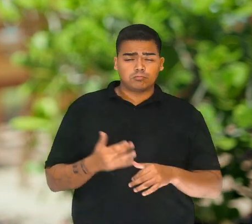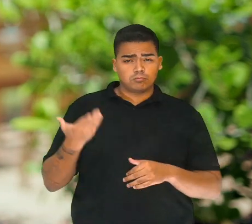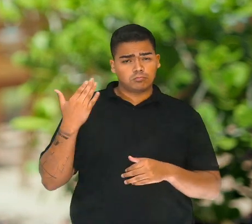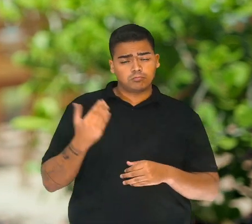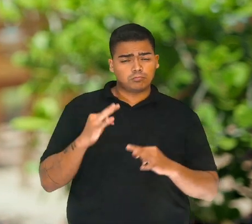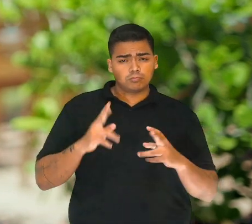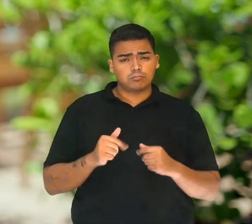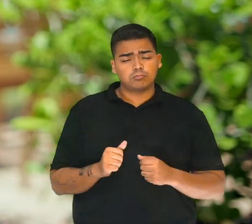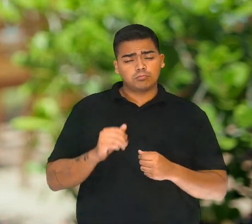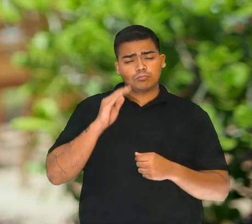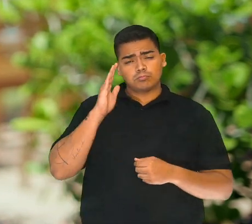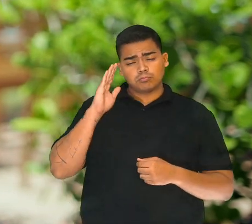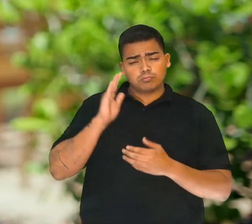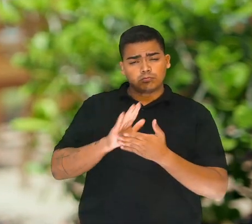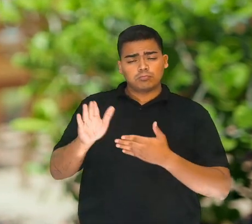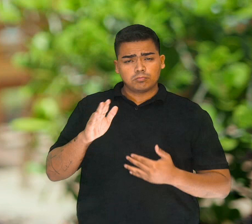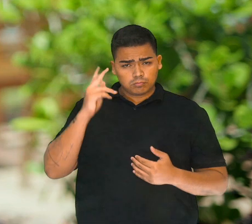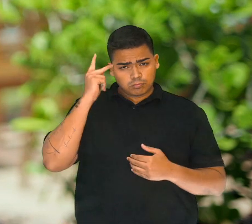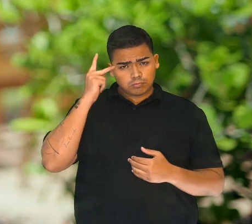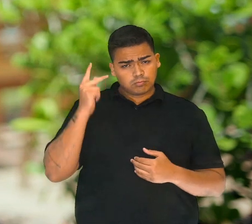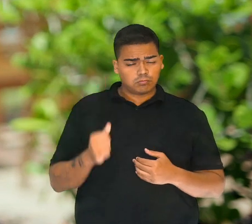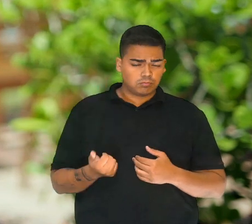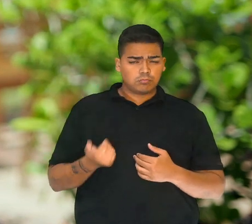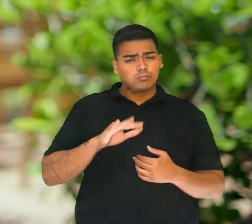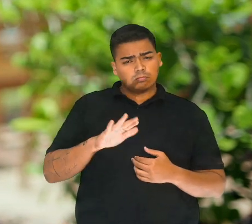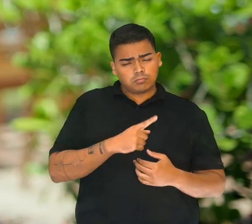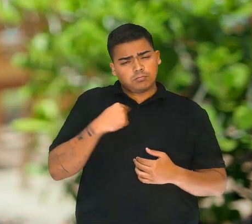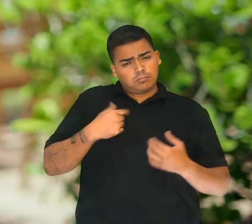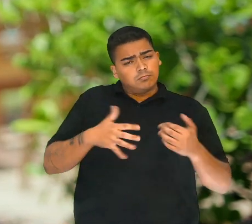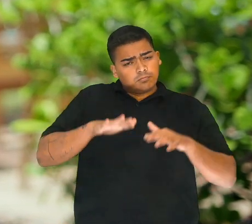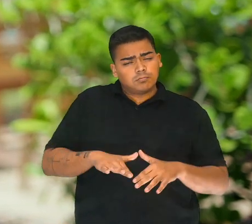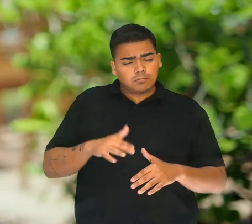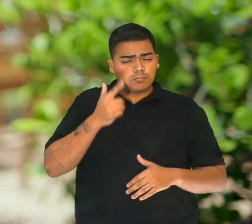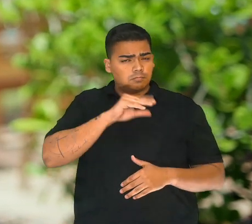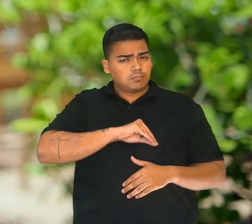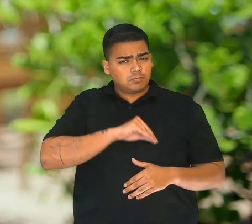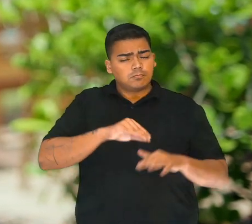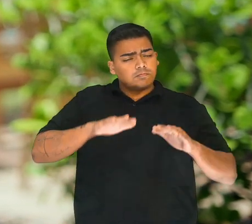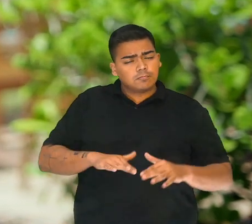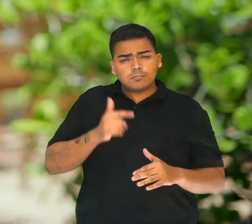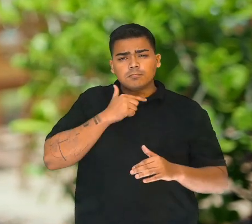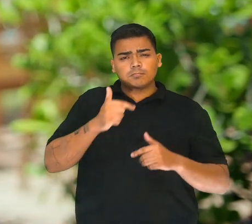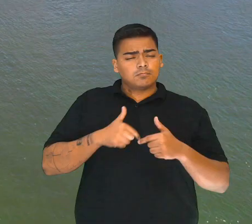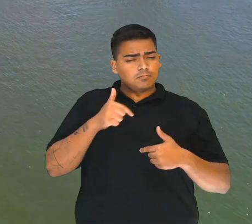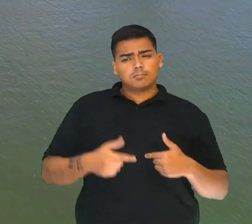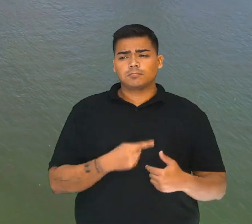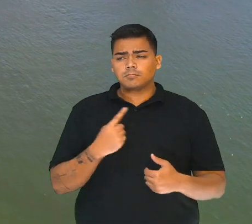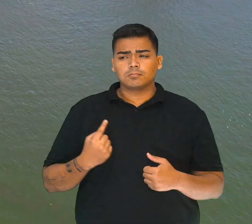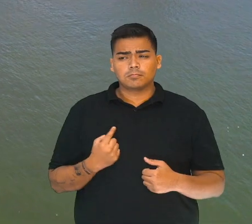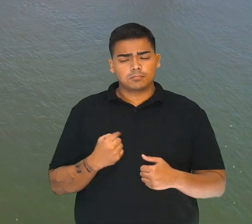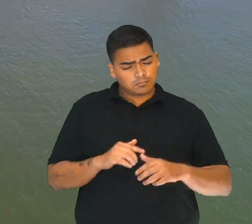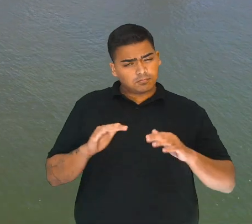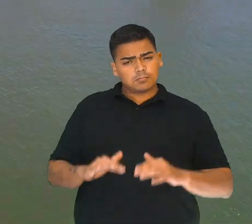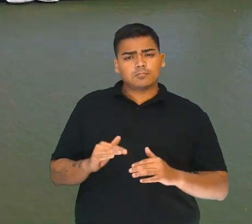São Paulo, criar emprego aqui, criar renda aqui e permitir que nós mesmos continuássemos aqui,